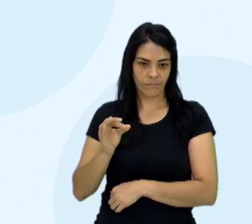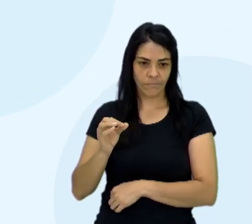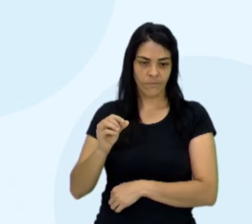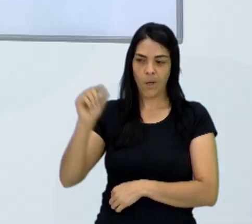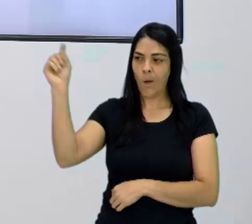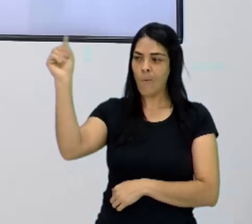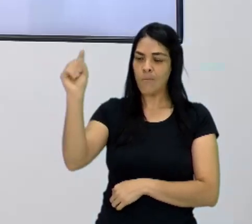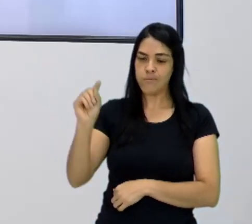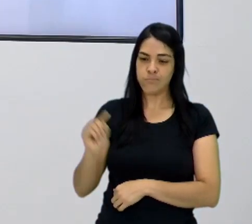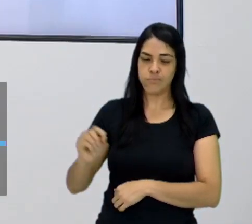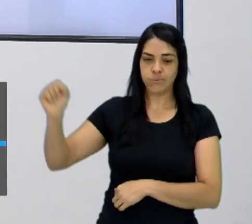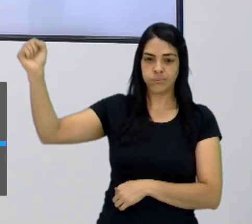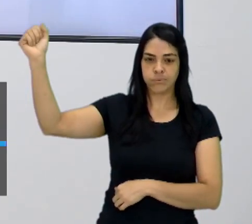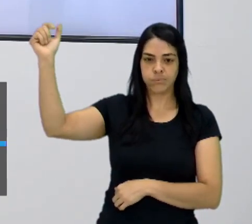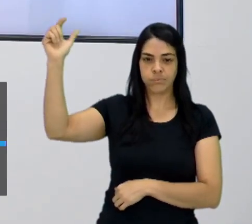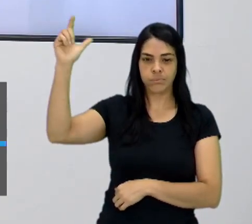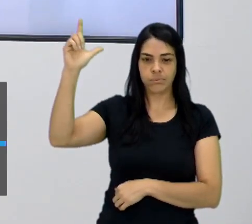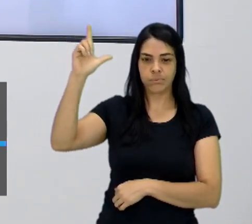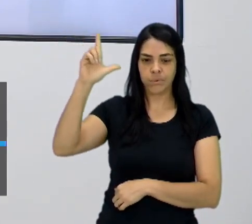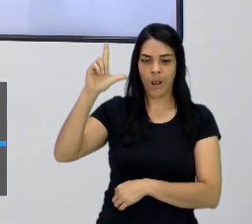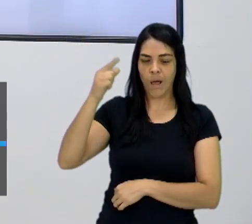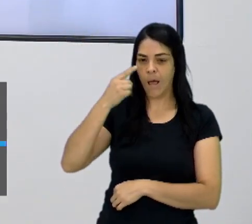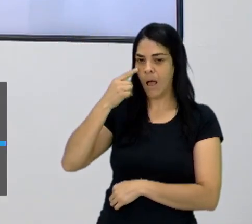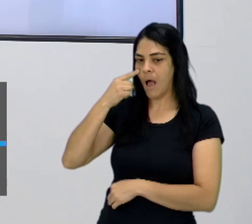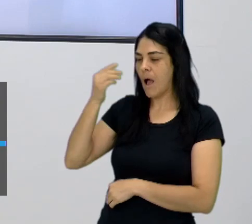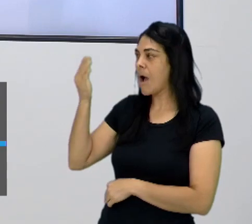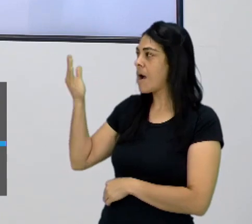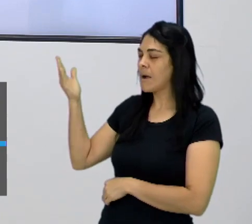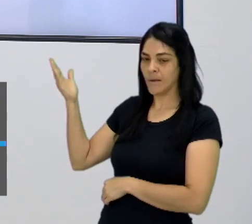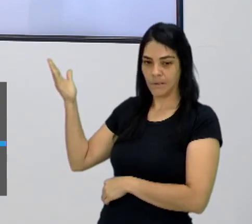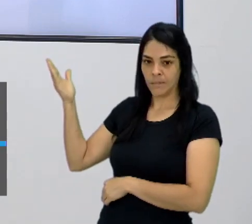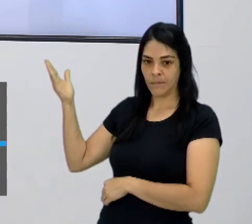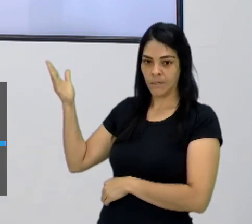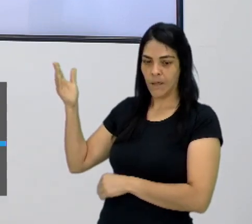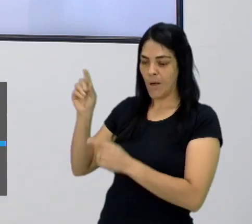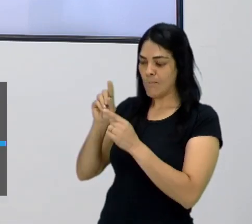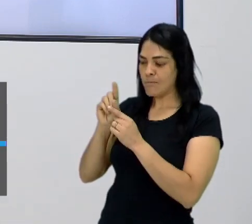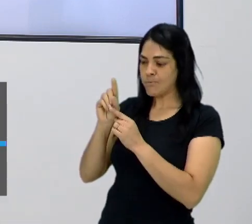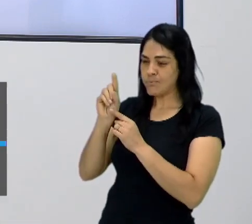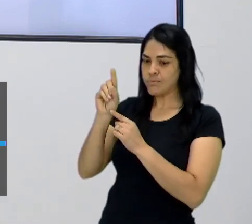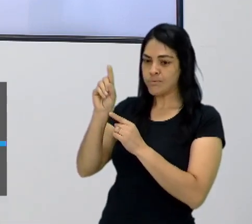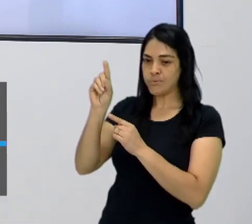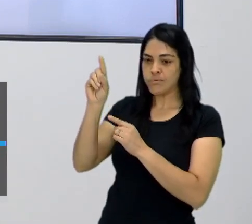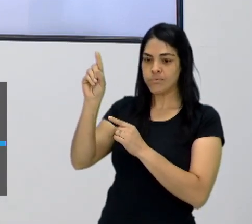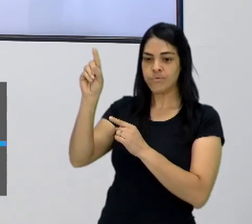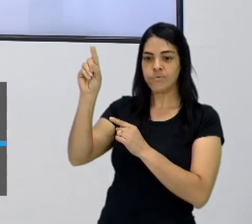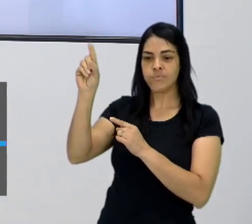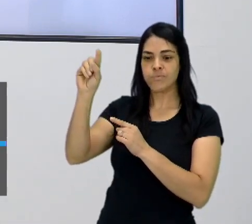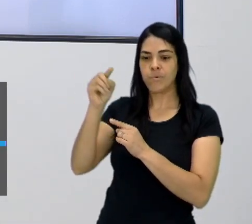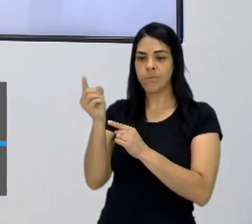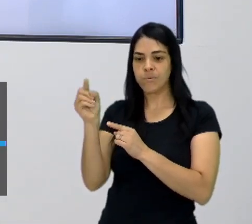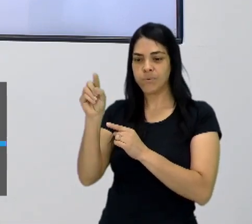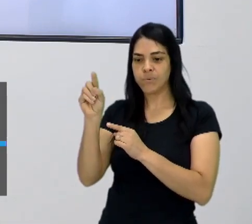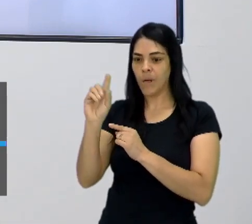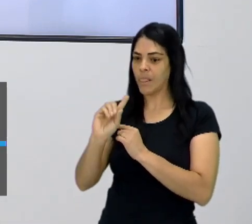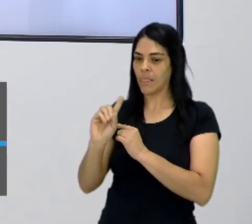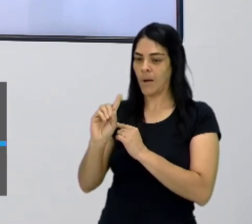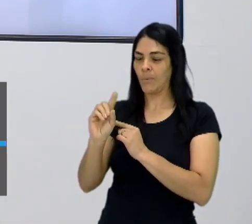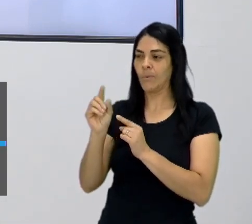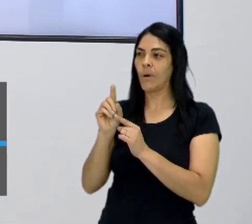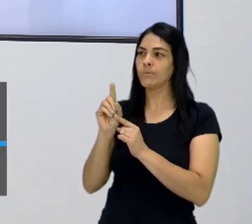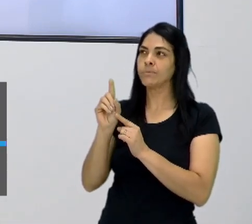são paralelos no mesmo horário, quer dizer, eles não se entortam nem nada, ele falou o seguinte, ó, a altura